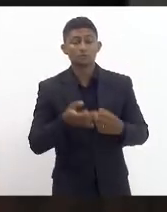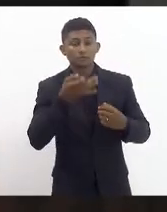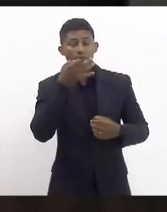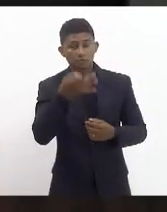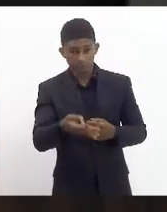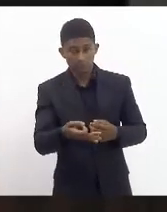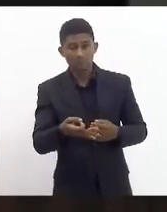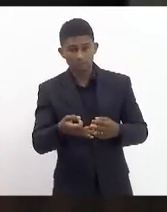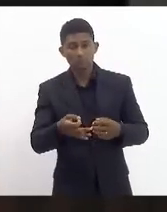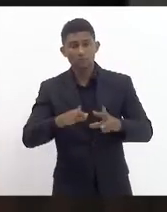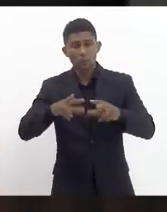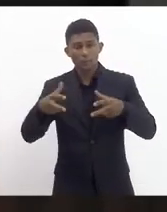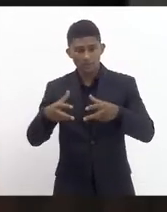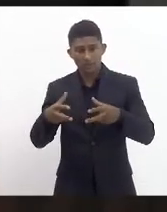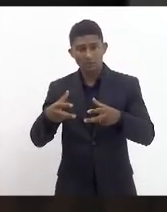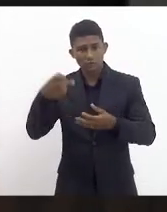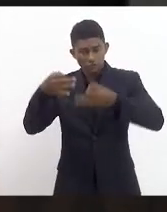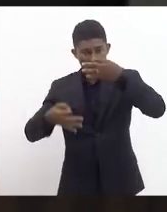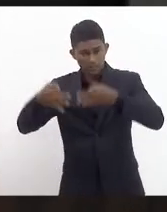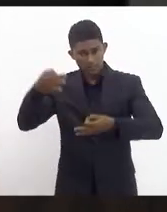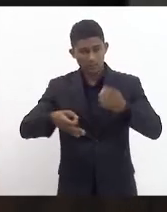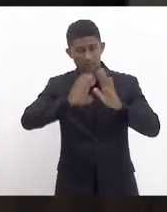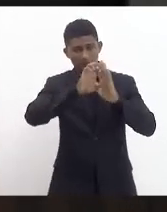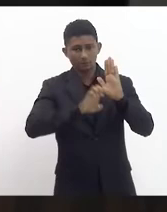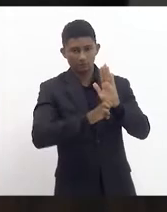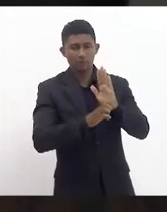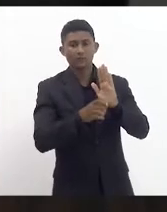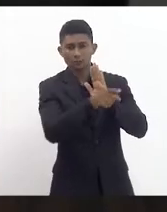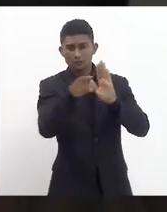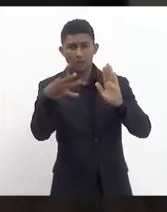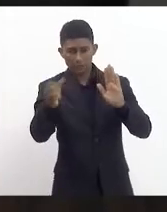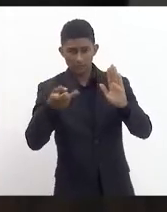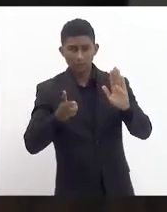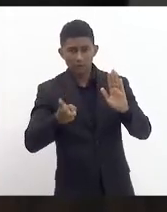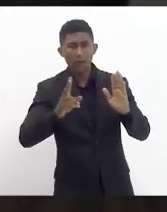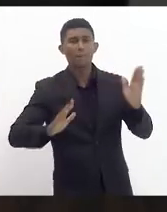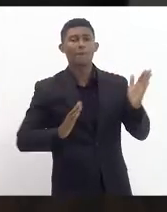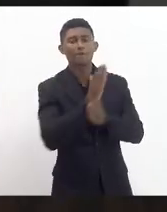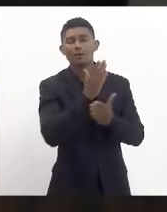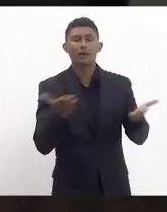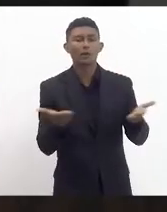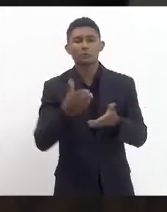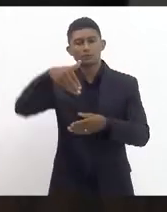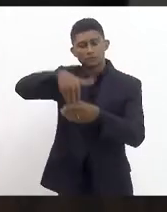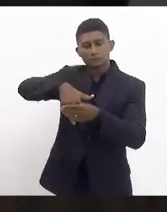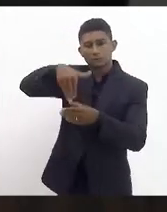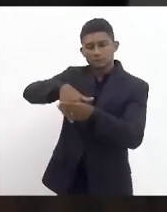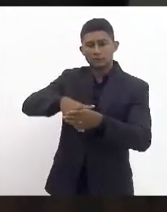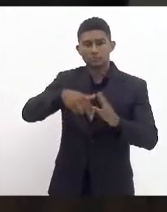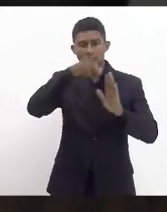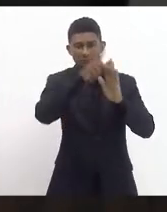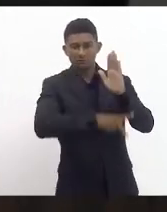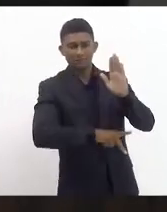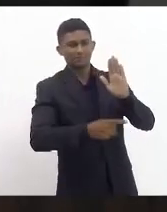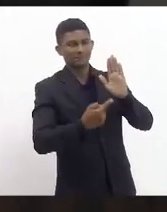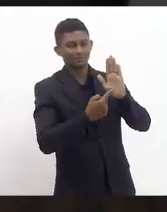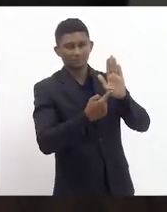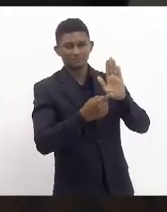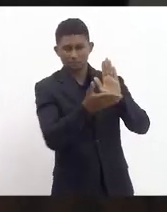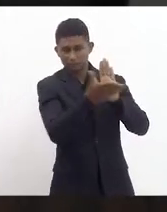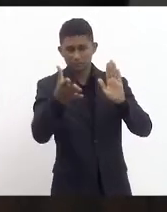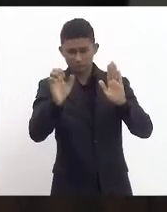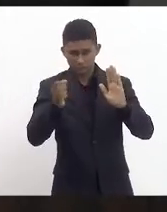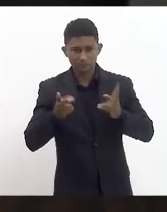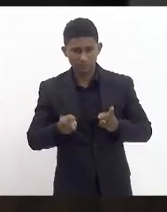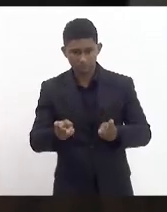Justiça sobre a emenda de plenário. Senhores que aprovam, permaneçam como estão. Aprovado. Em votação, projeto assim emendado, senhores que